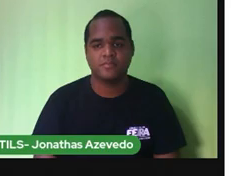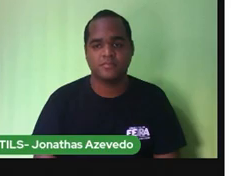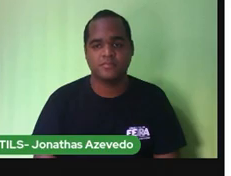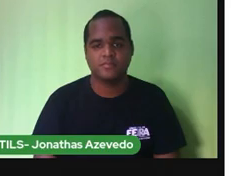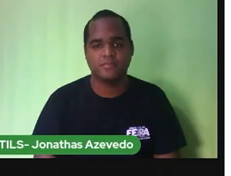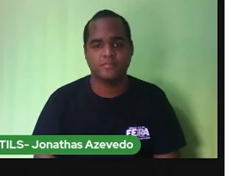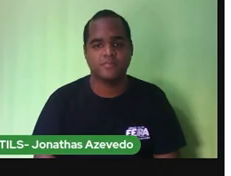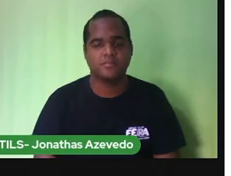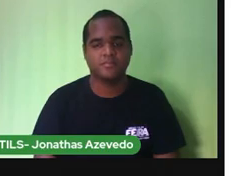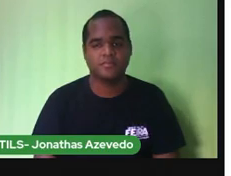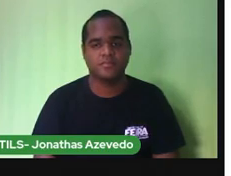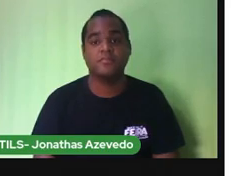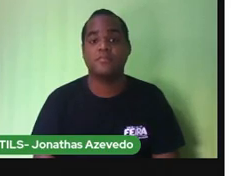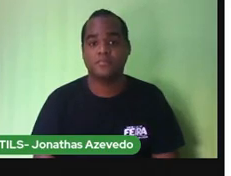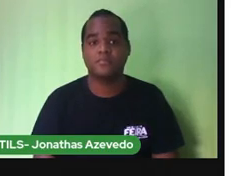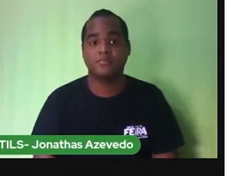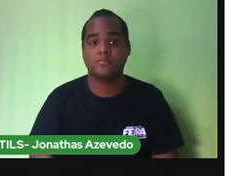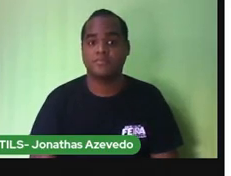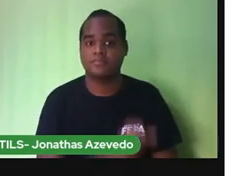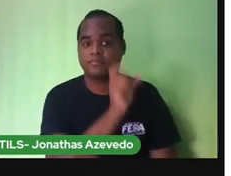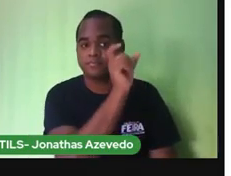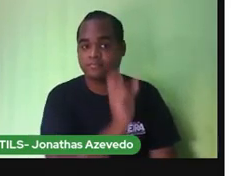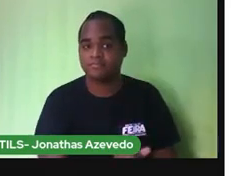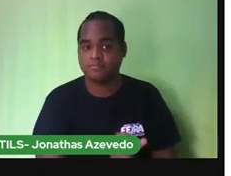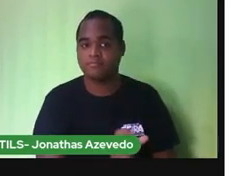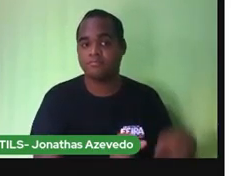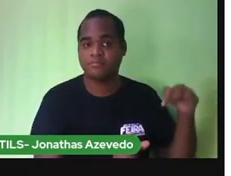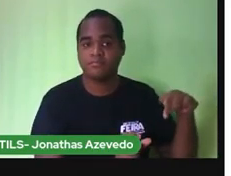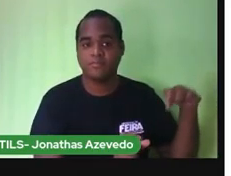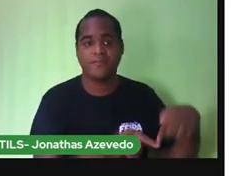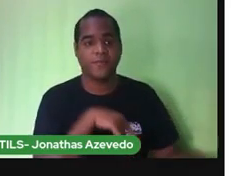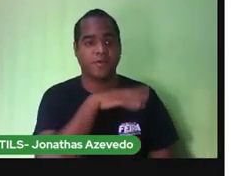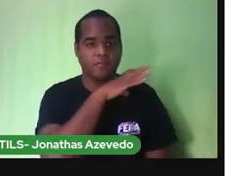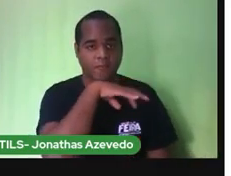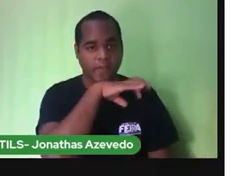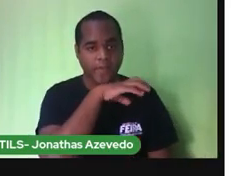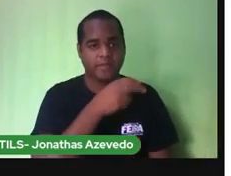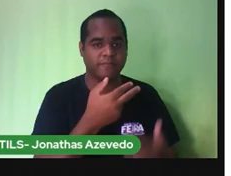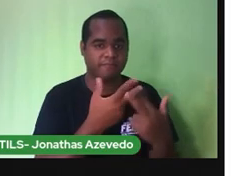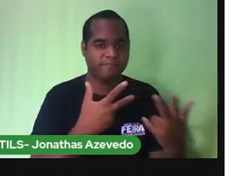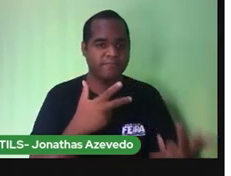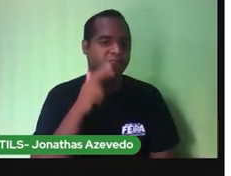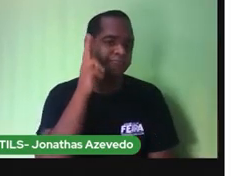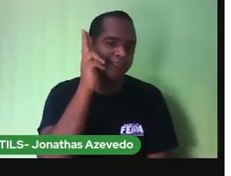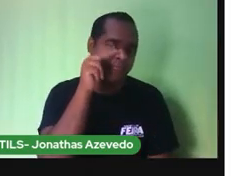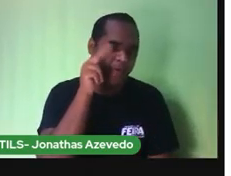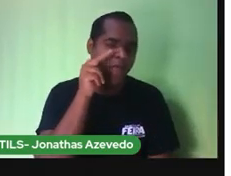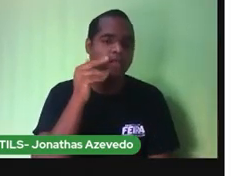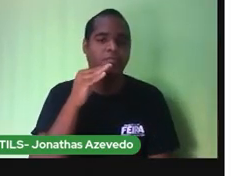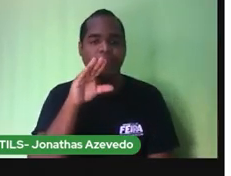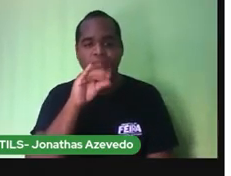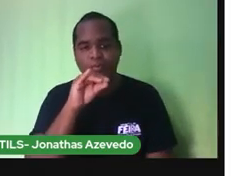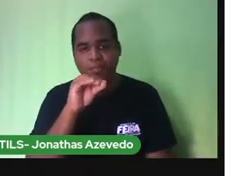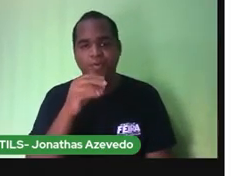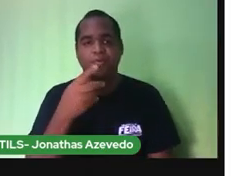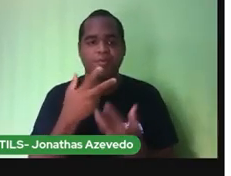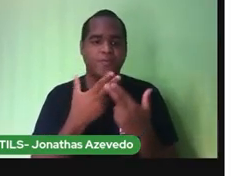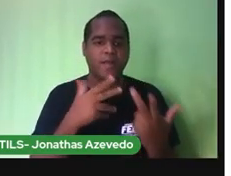e nós temos de um lado o desenho de um marreco cavalo rosto